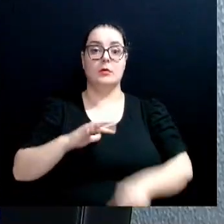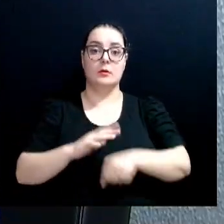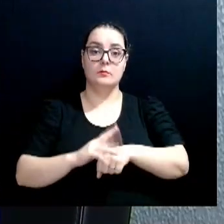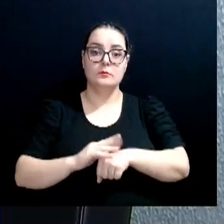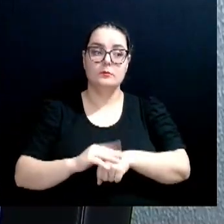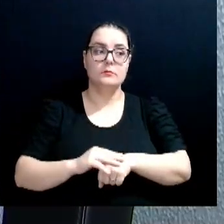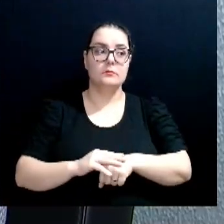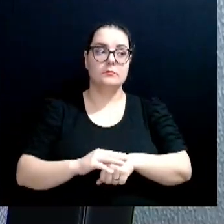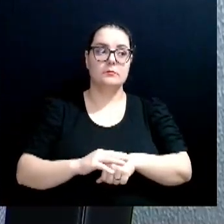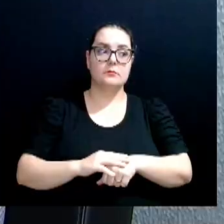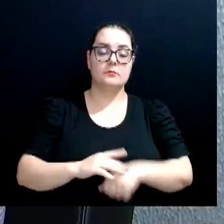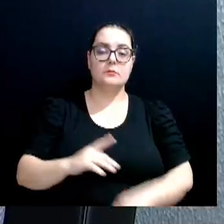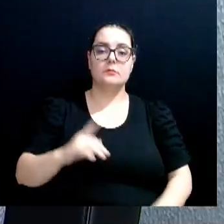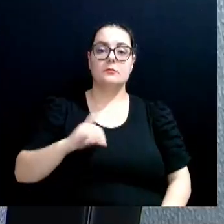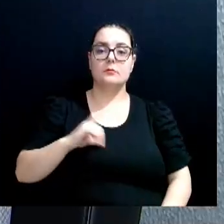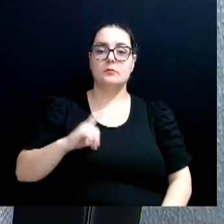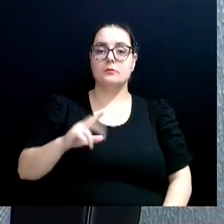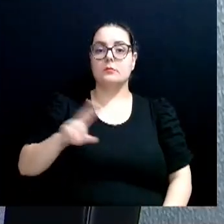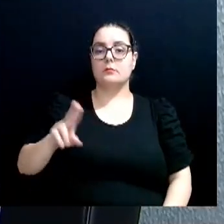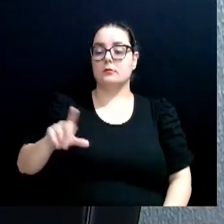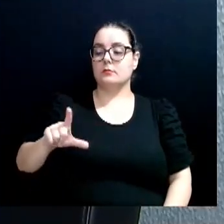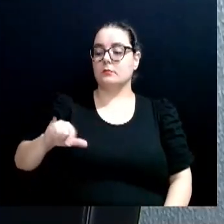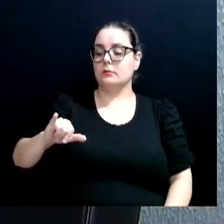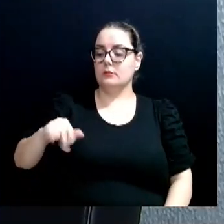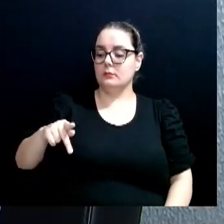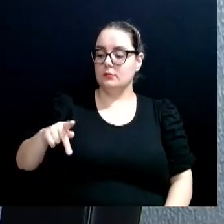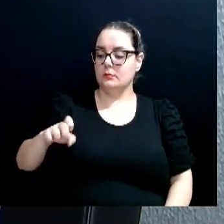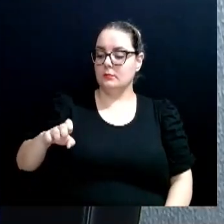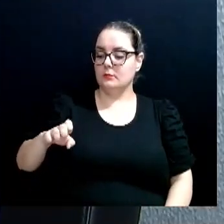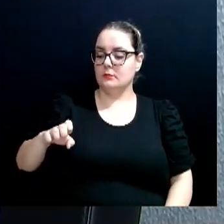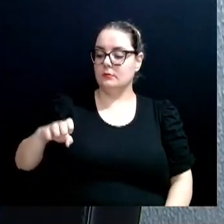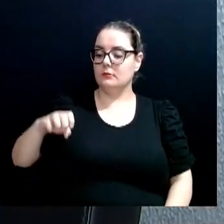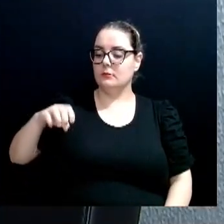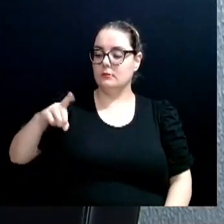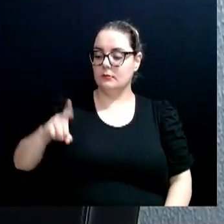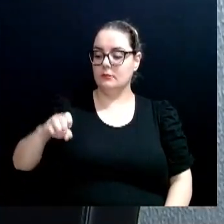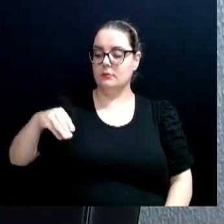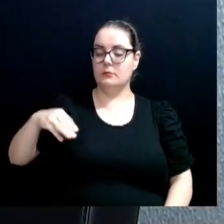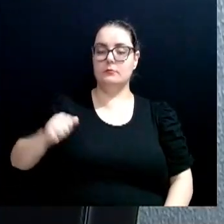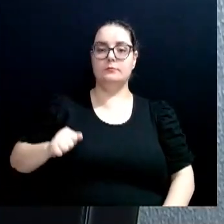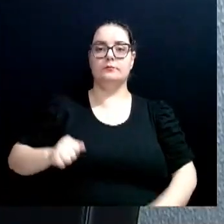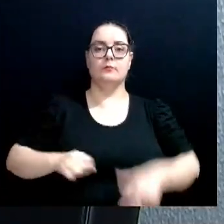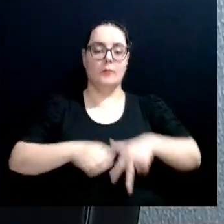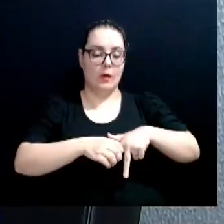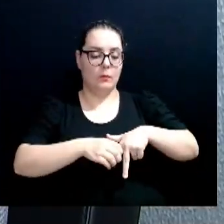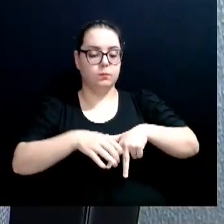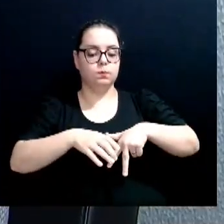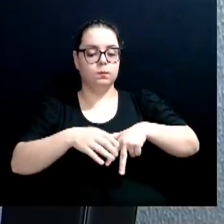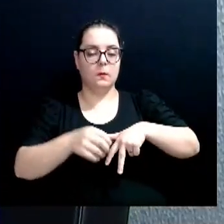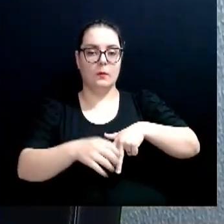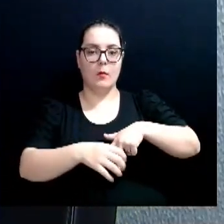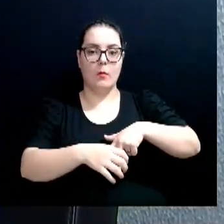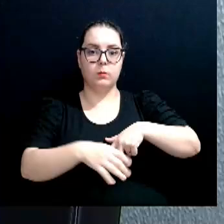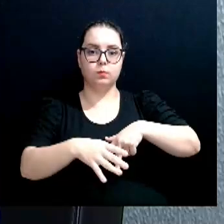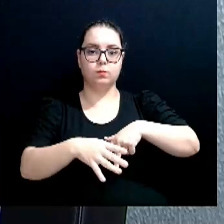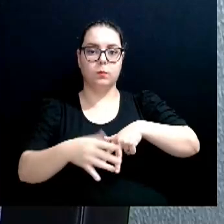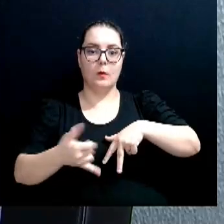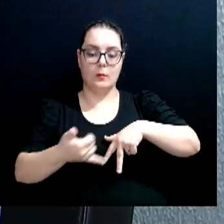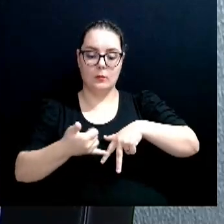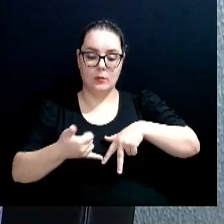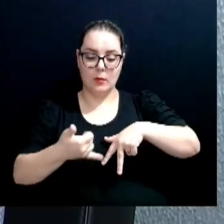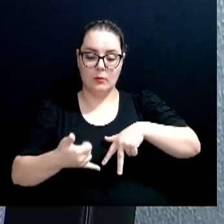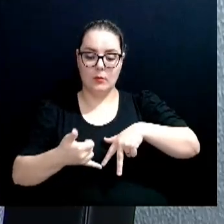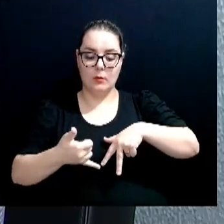que se chama lipedema, que é um inchaço anormal, uma deposição de gordura, principalmente nos